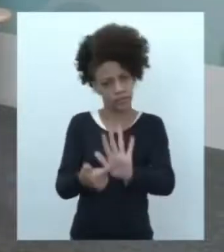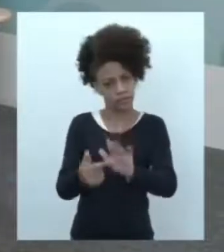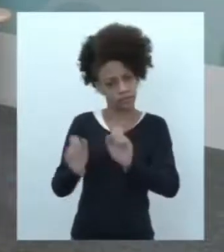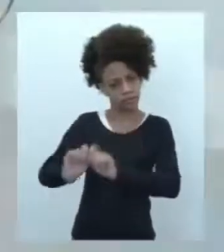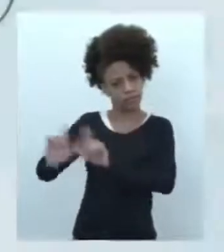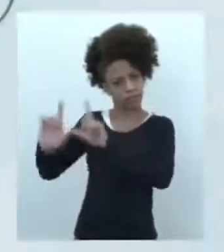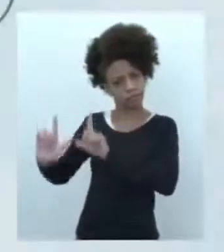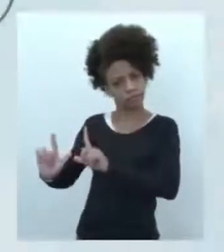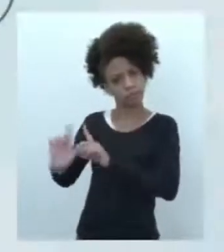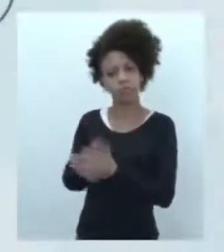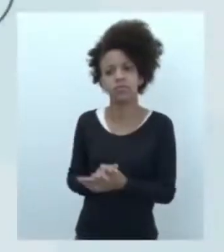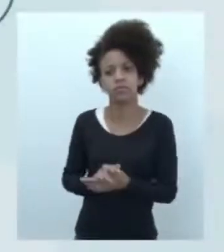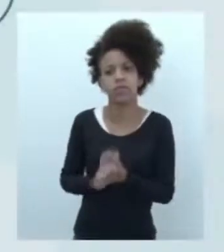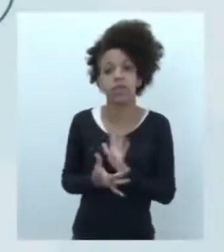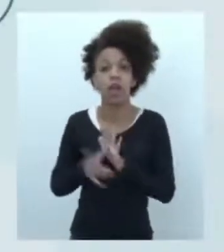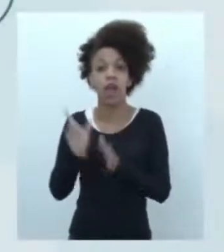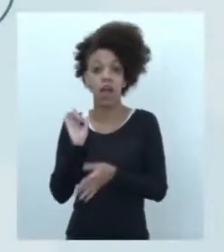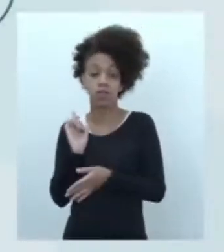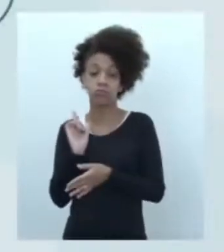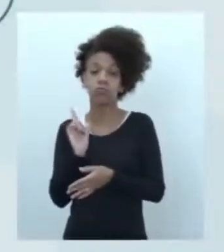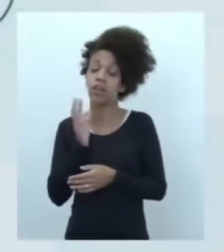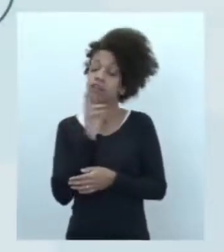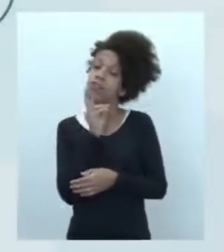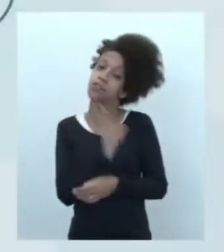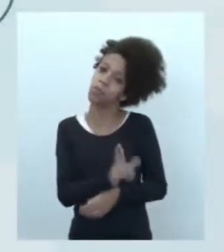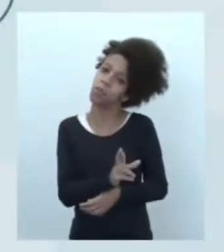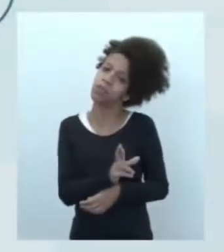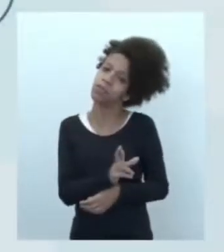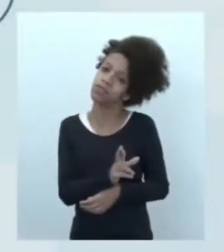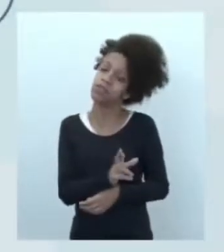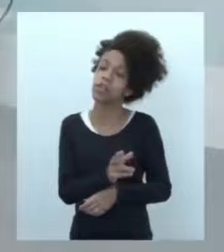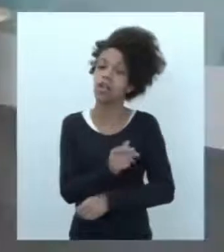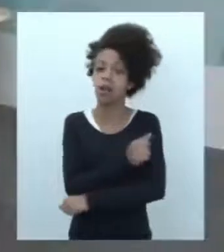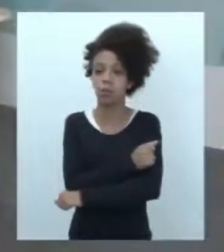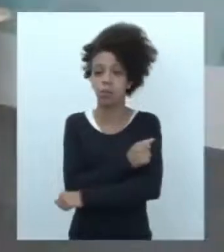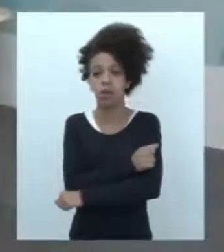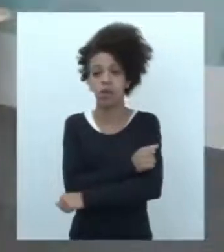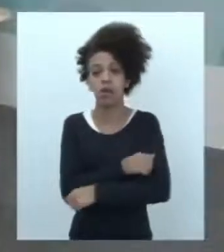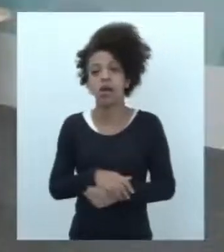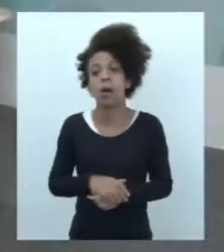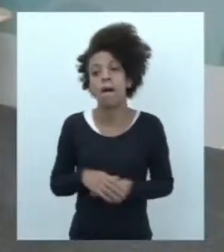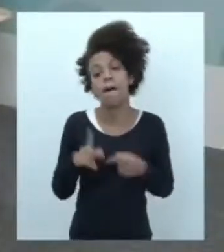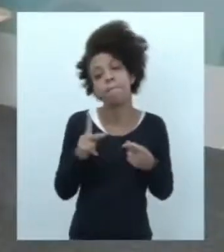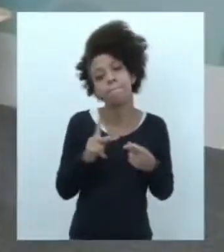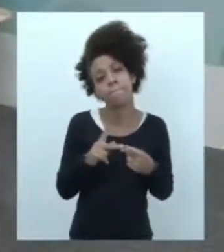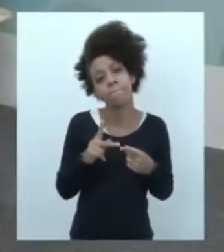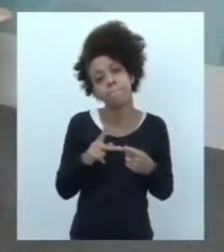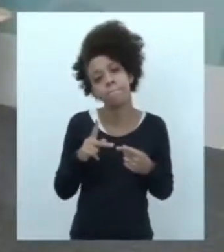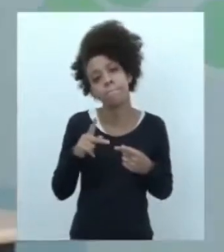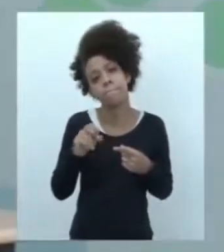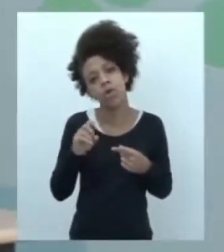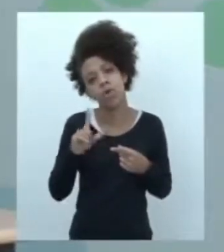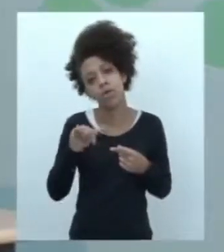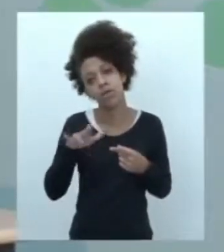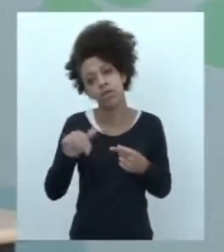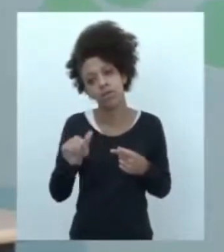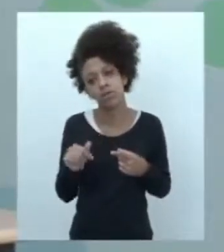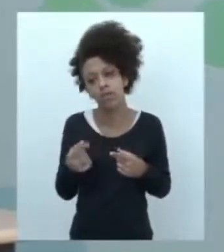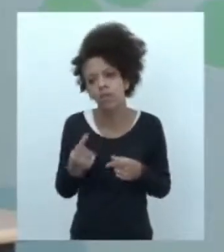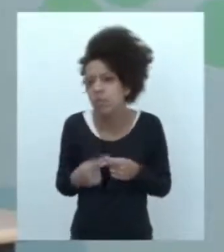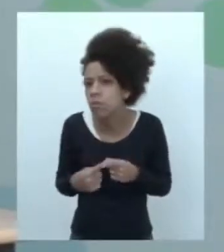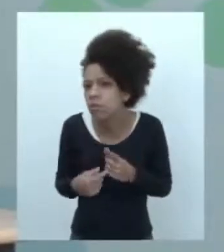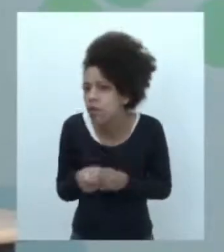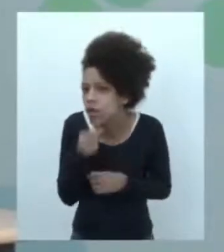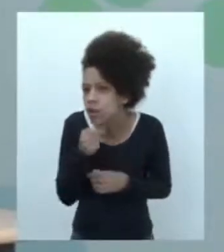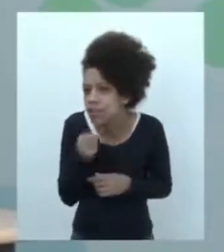tela. Até antes de aparecer na tela, eu ia até responder aqui uma aluna, a Poliana, ela falou assim, nossa, por que as professoras estão sem microfones? Não,